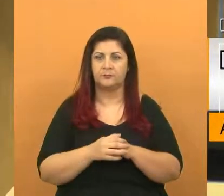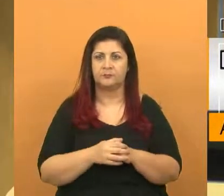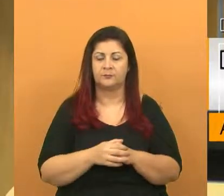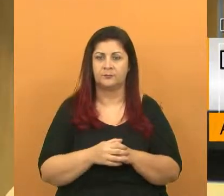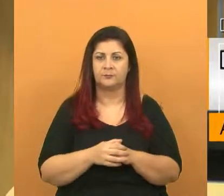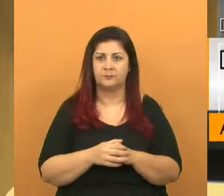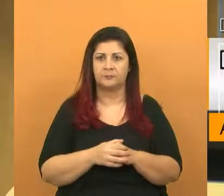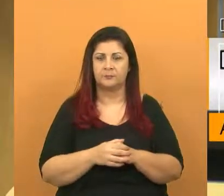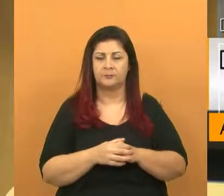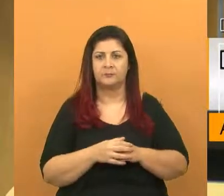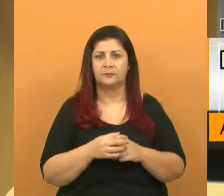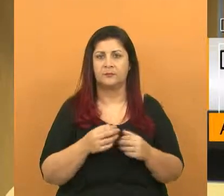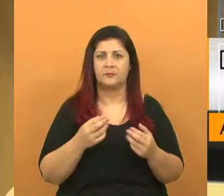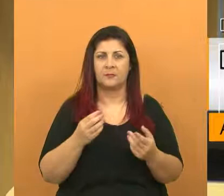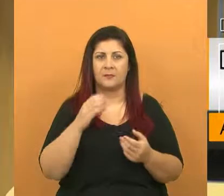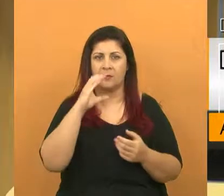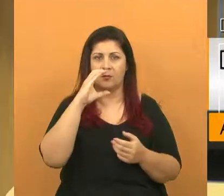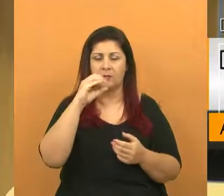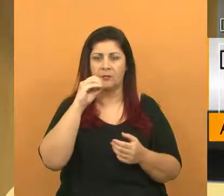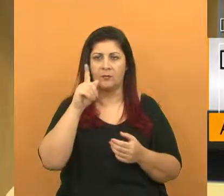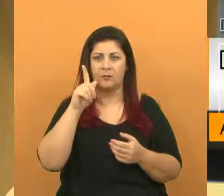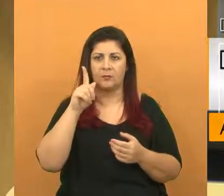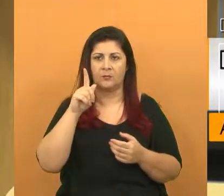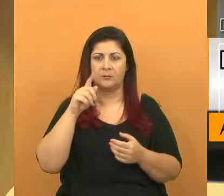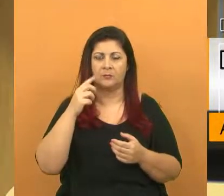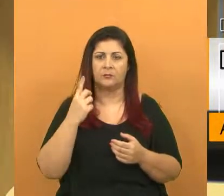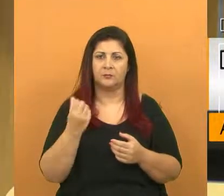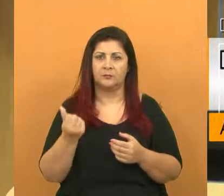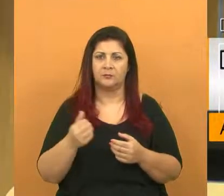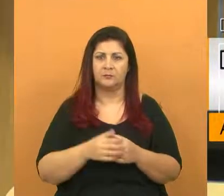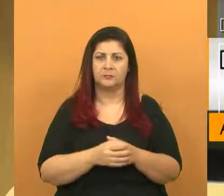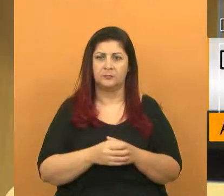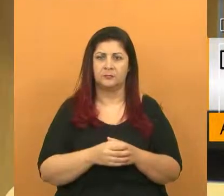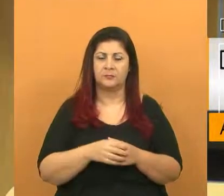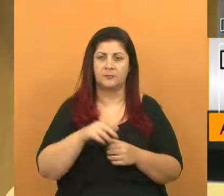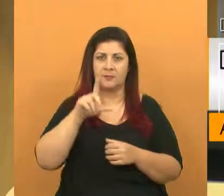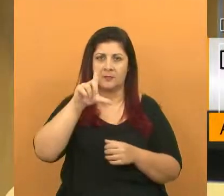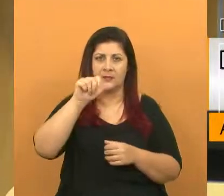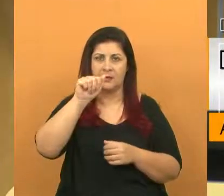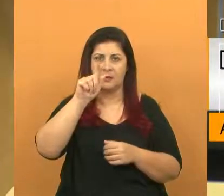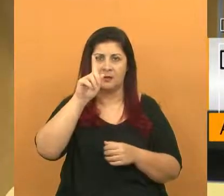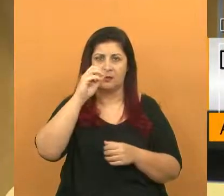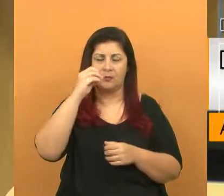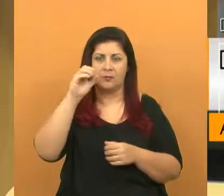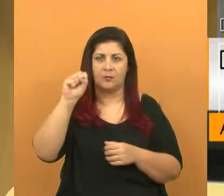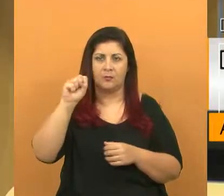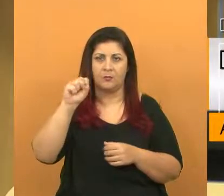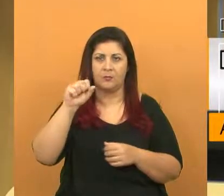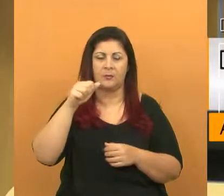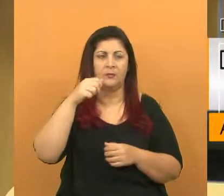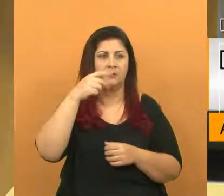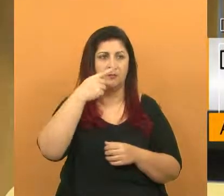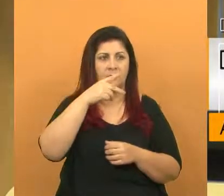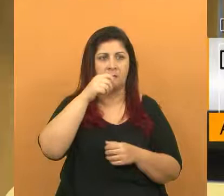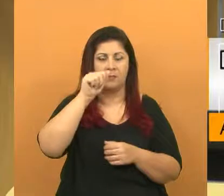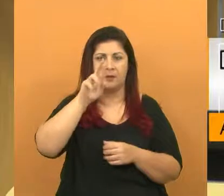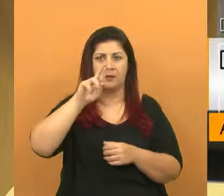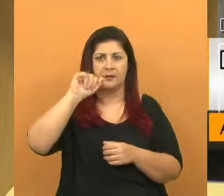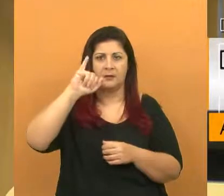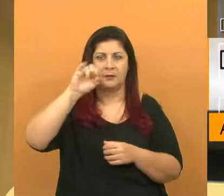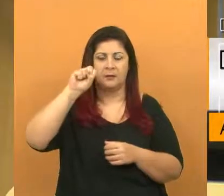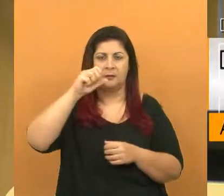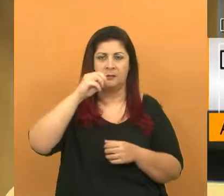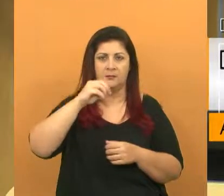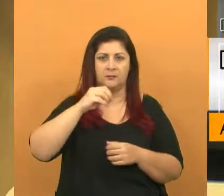pelo código 16 162 com a lagoa do paraíso atual rua 2 localizada no bairro